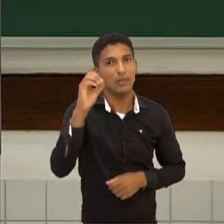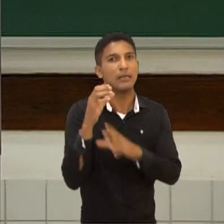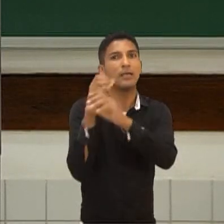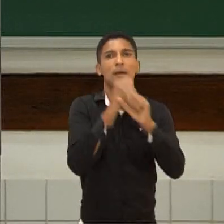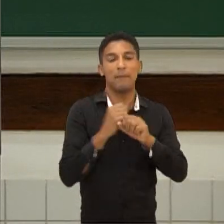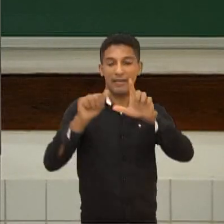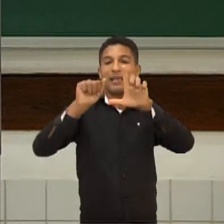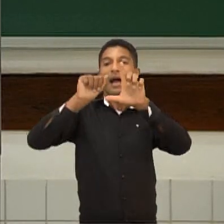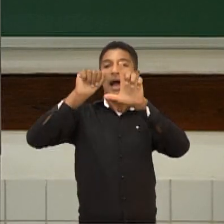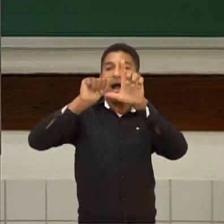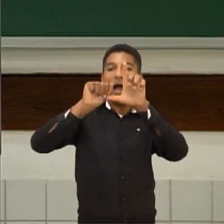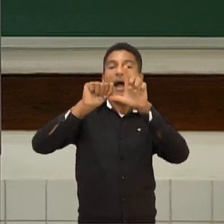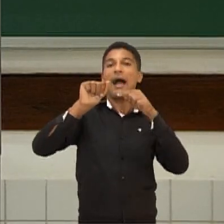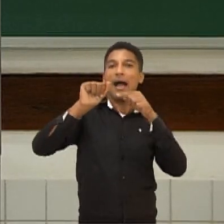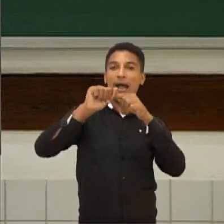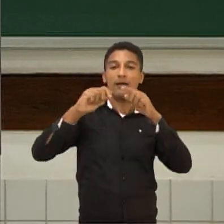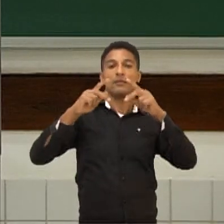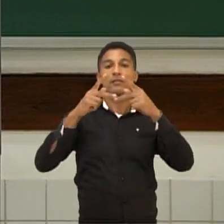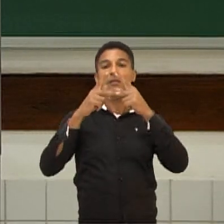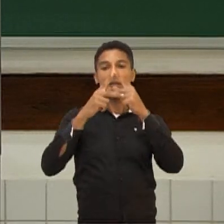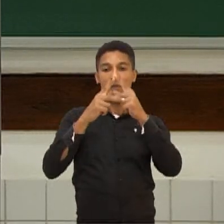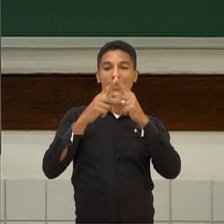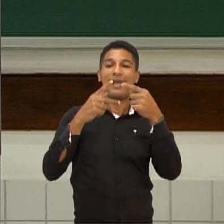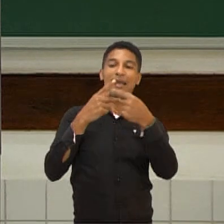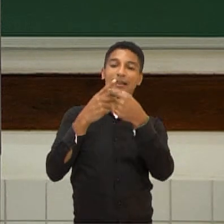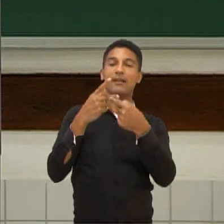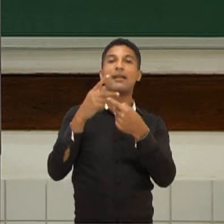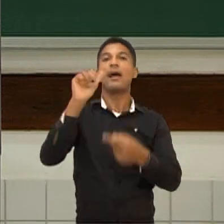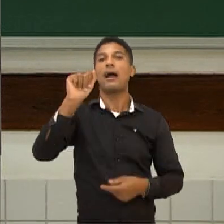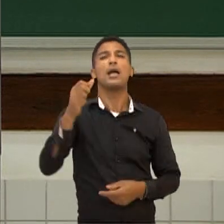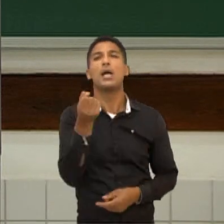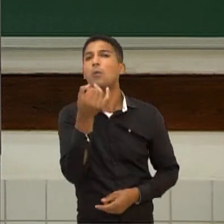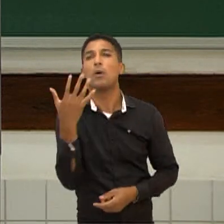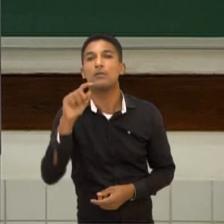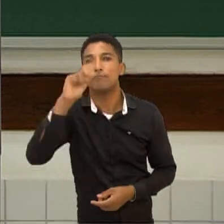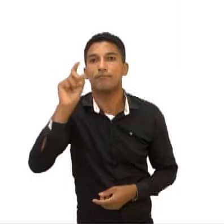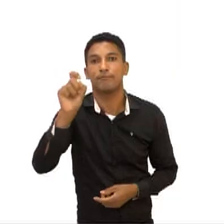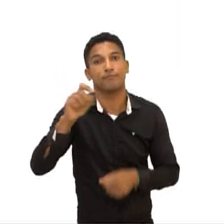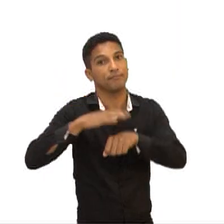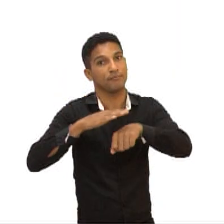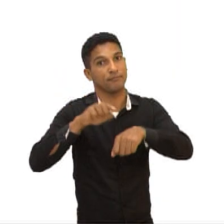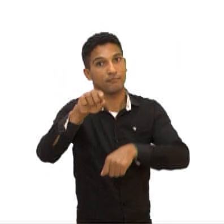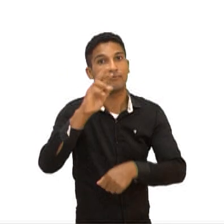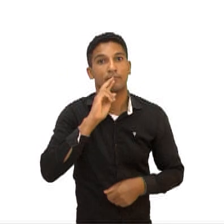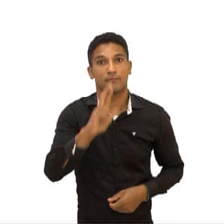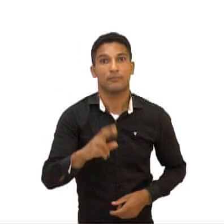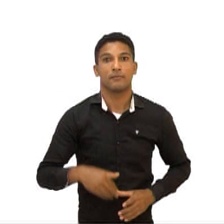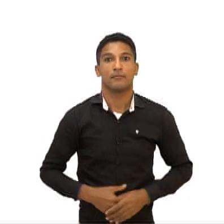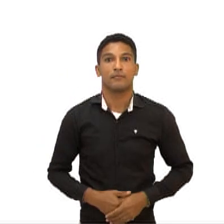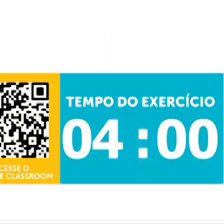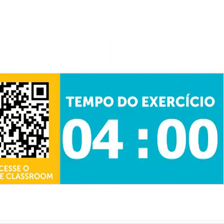desse triângulo. A professora vai dar um tempinho para vocês e nós já voltamos.